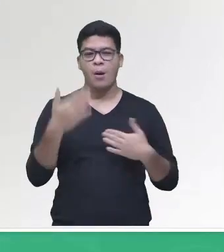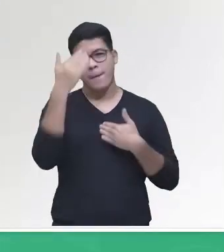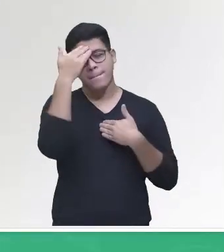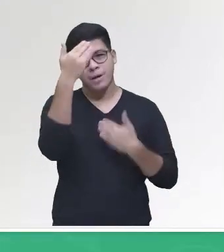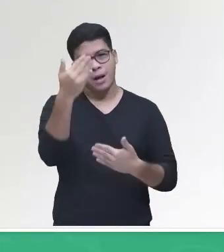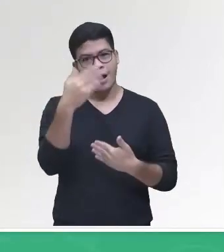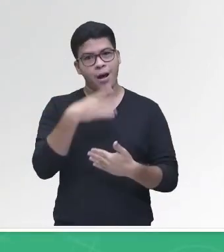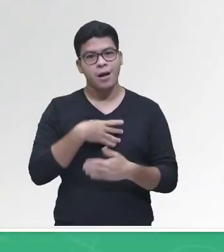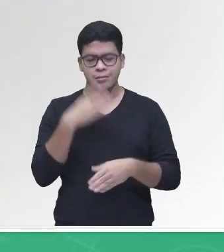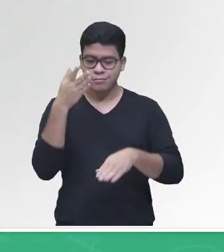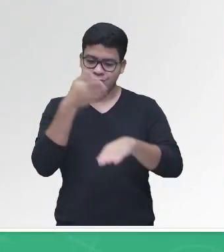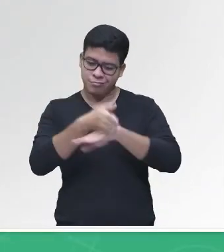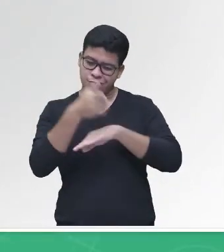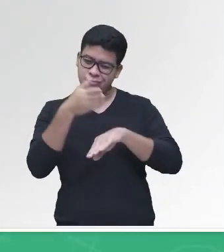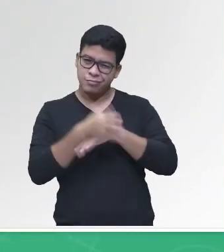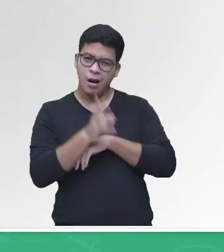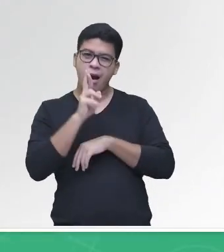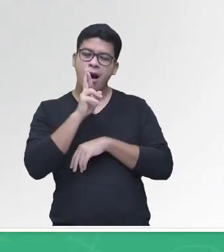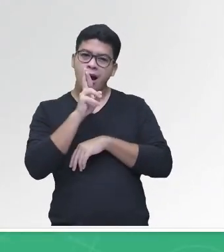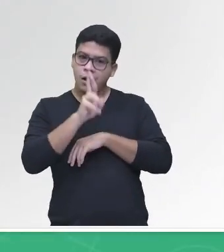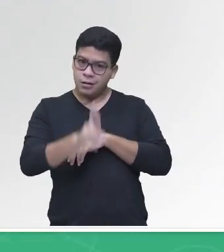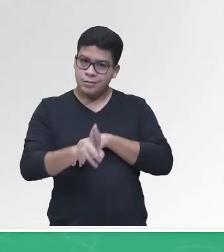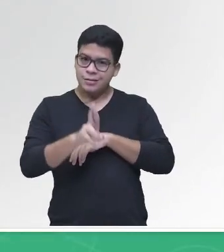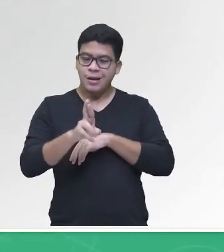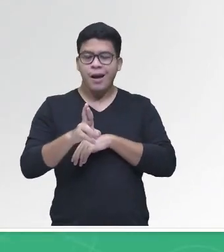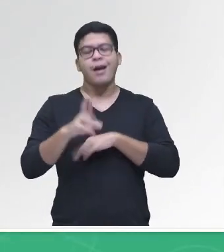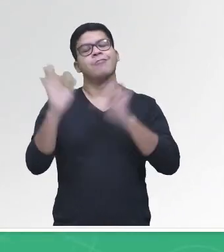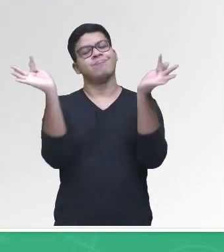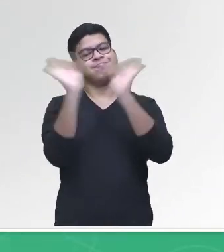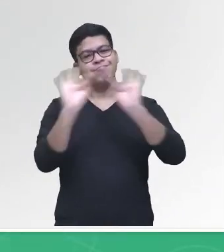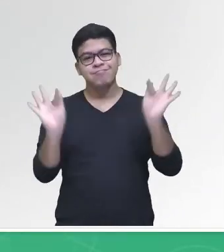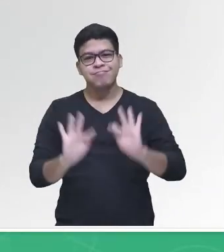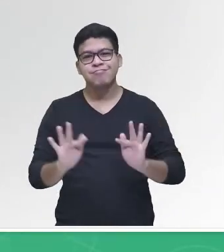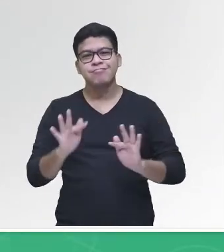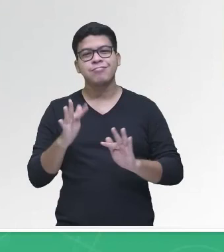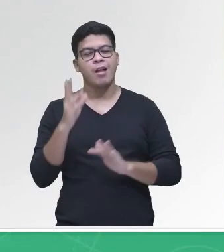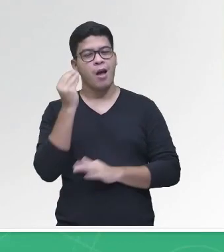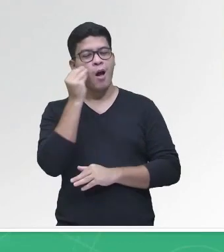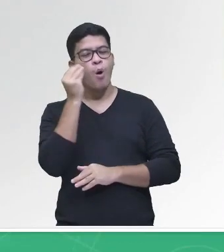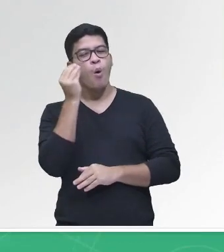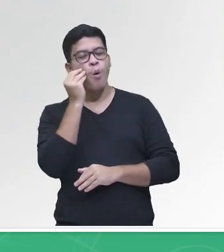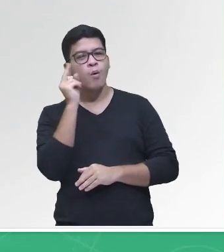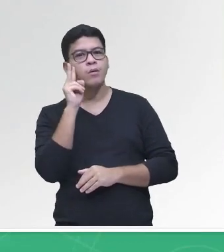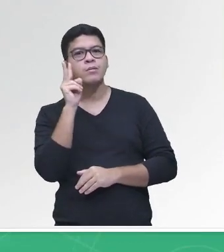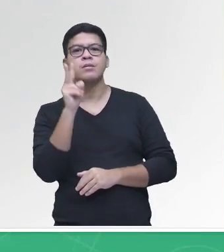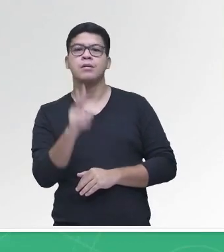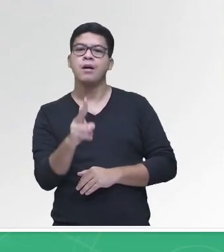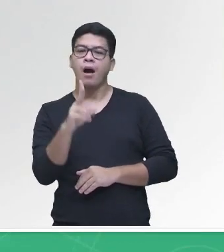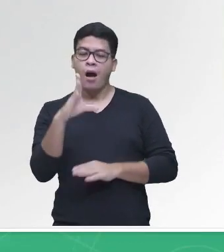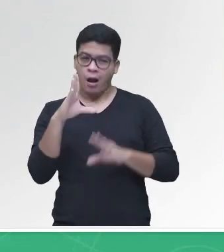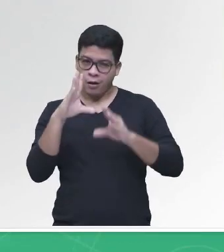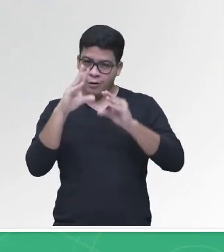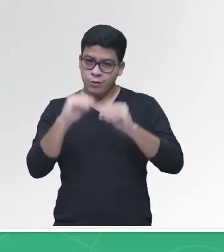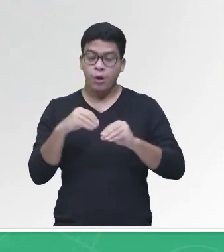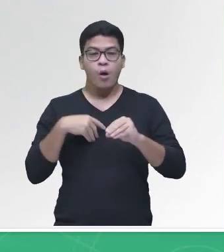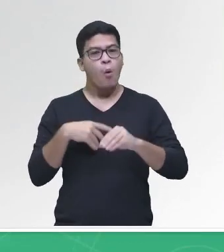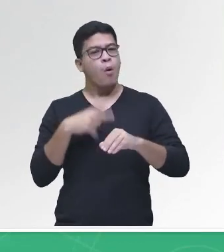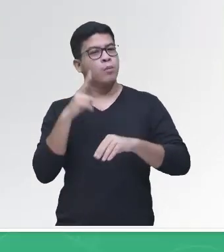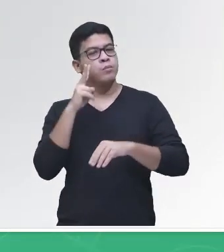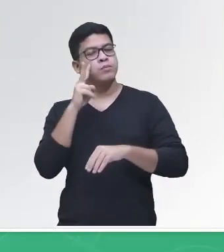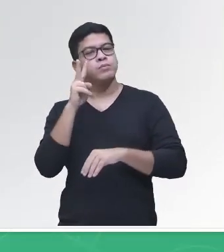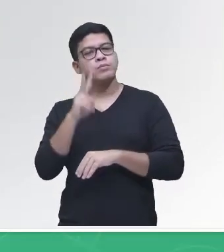todos, colocaram aí que acertaram, fiquei muito feliz de ficarmos essa noite aí